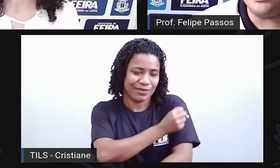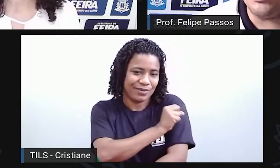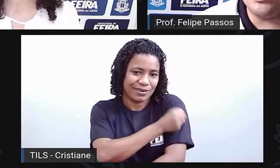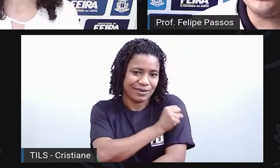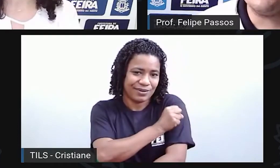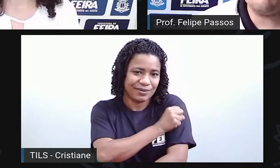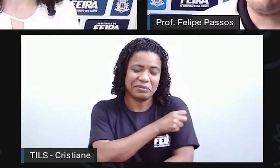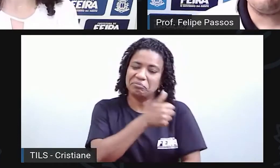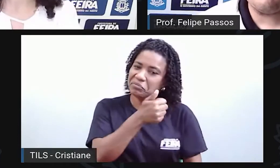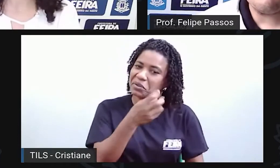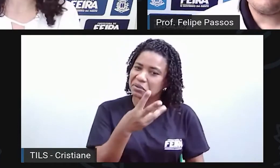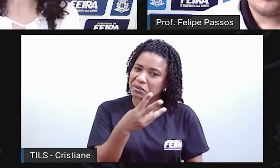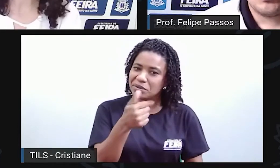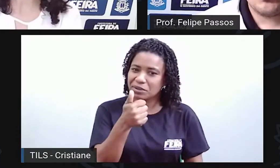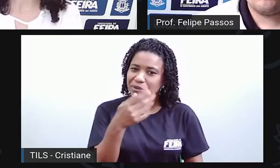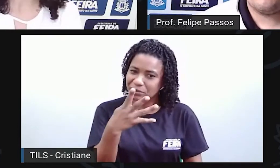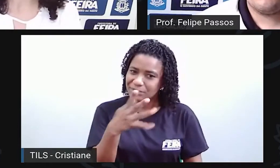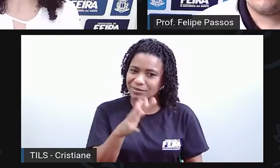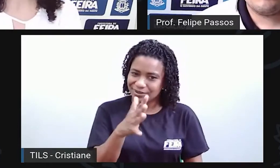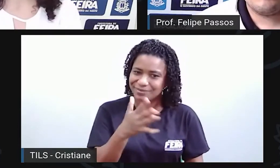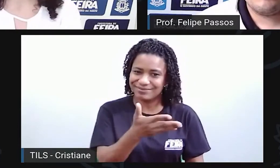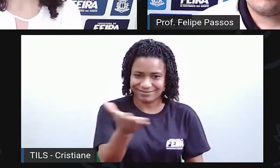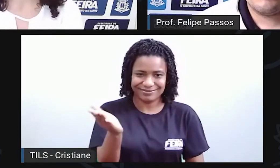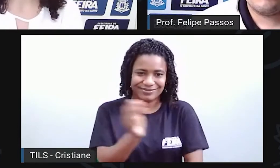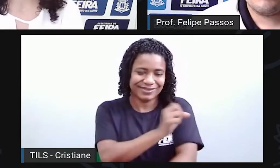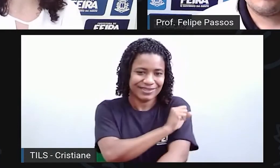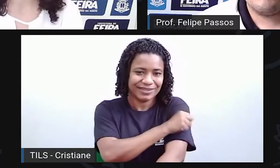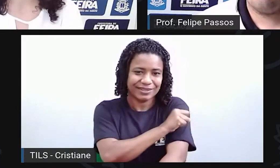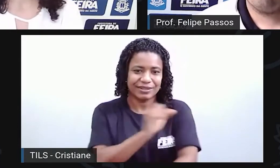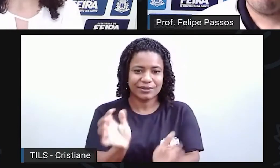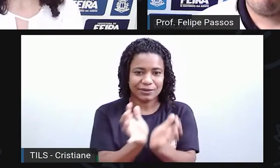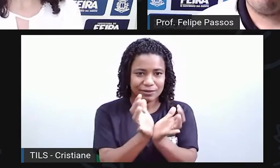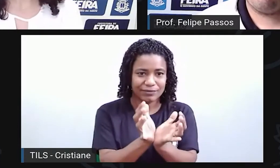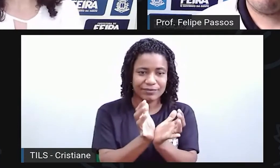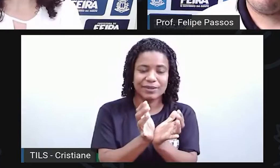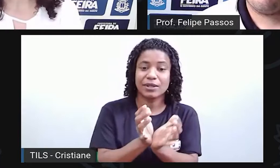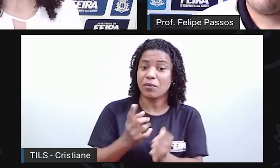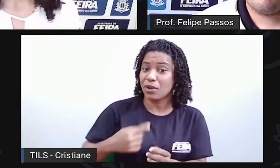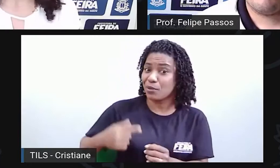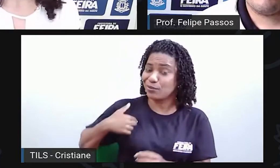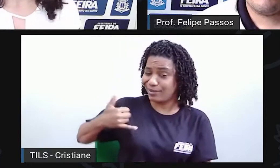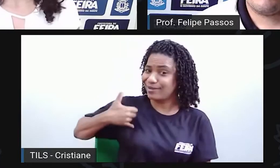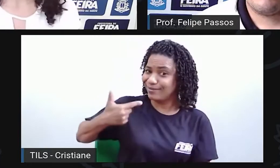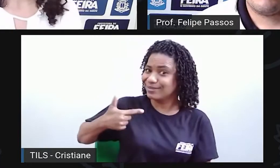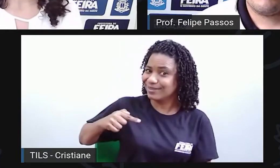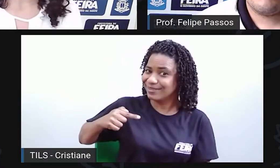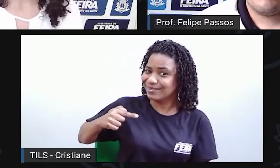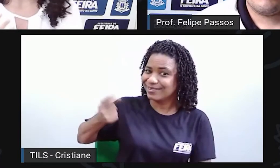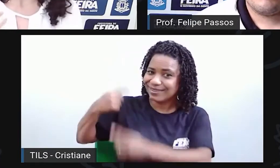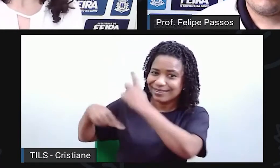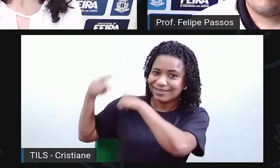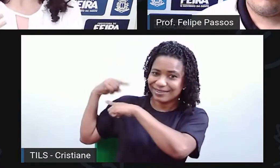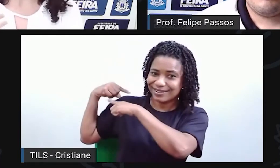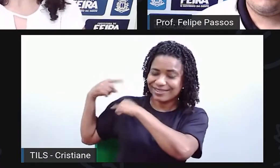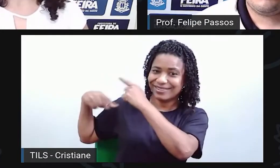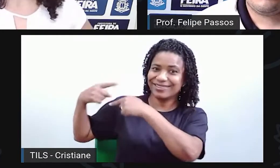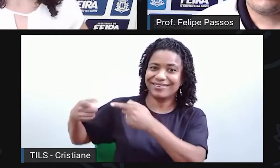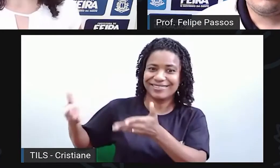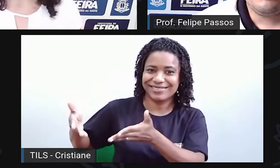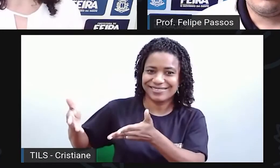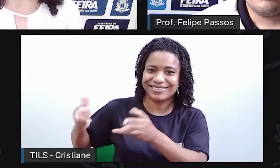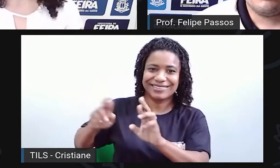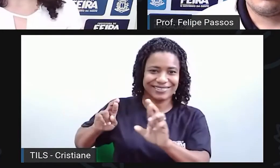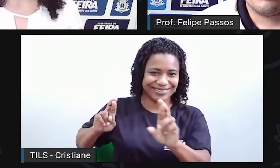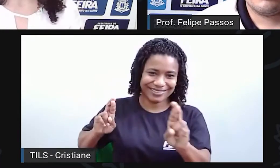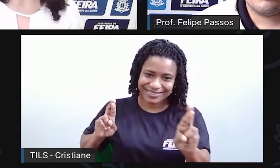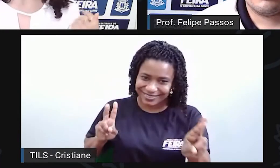13, 14. Então, somos gerações diferentes, mas a geração deles, eles são